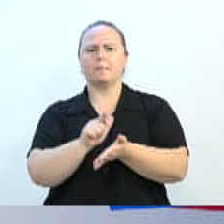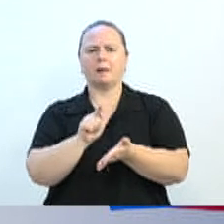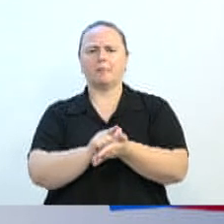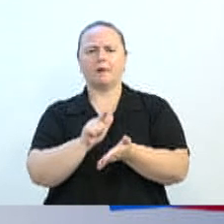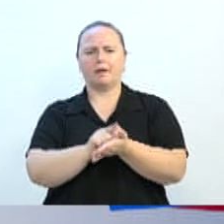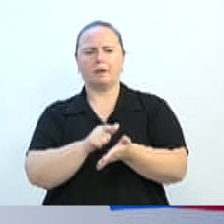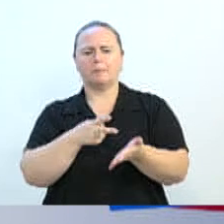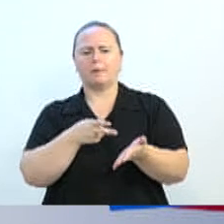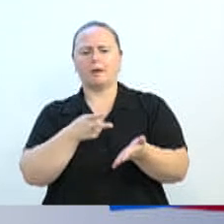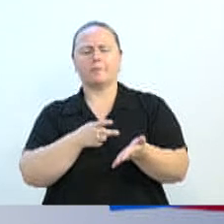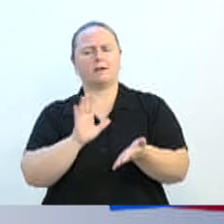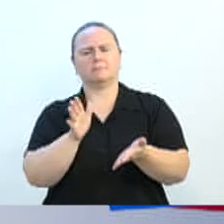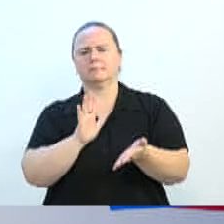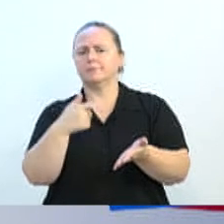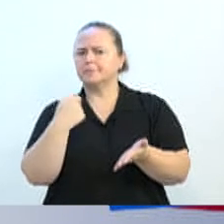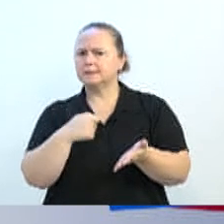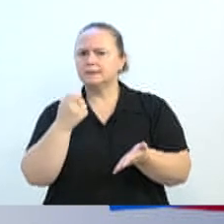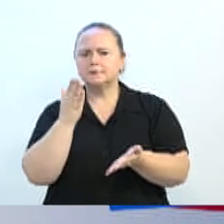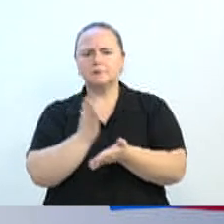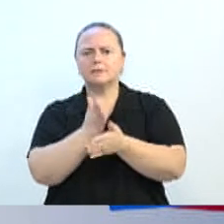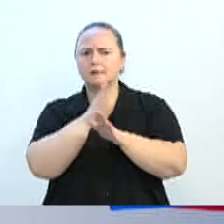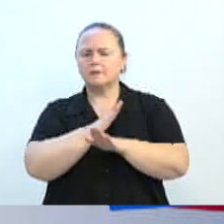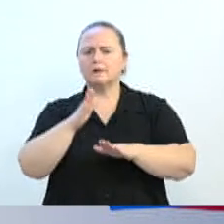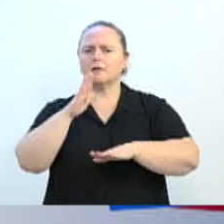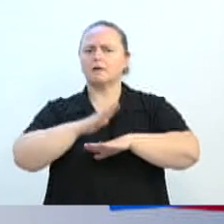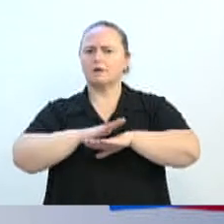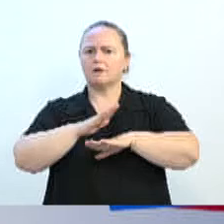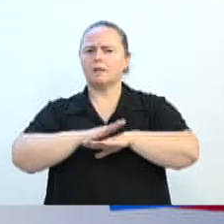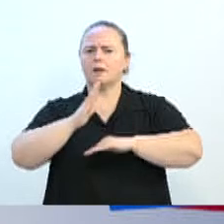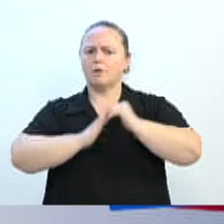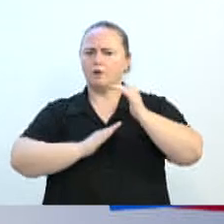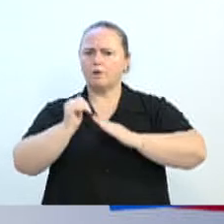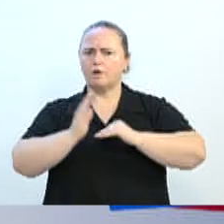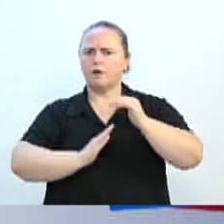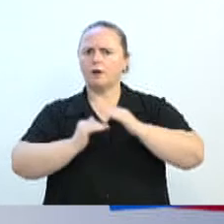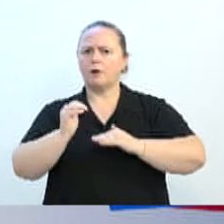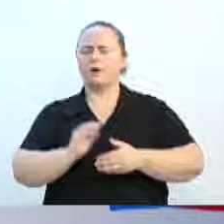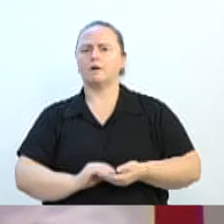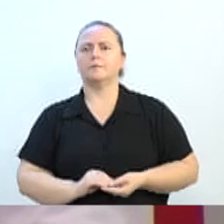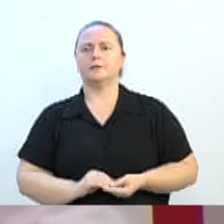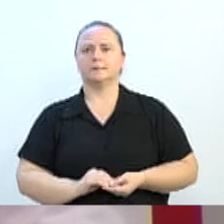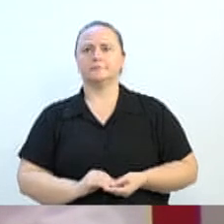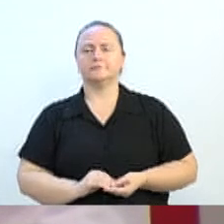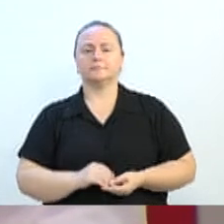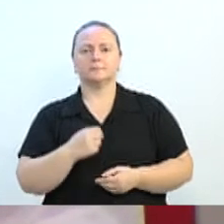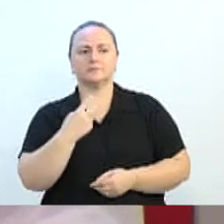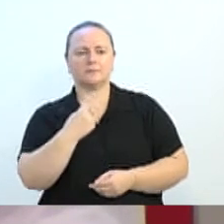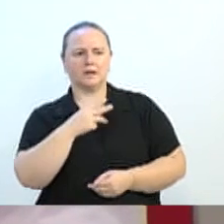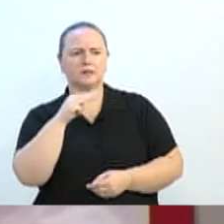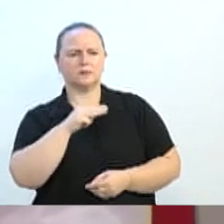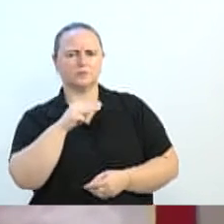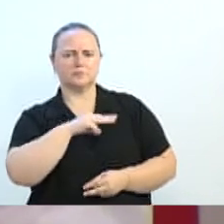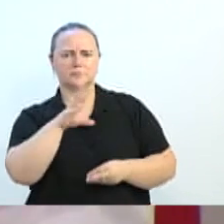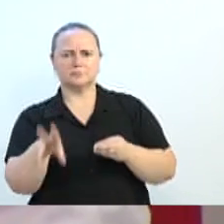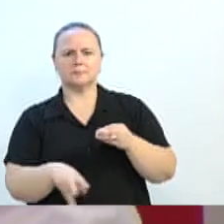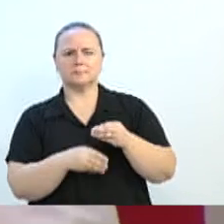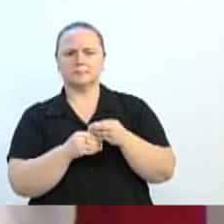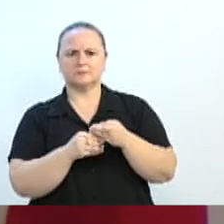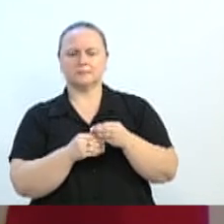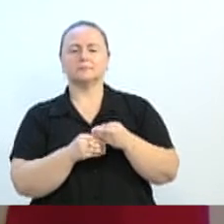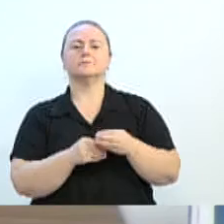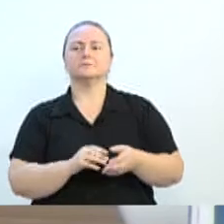a gente sabe que uma pessoa fica apreensiva e seguindo a presidente pela parte 2 minutinhos por gentileza e